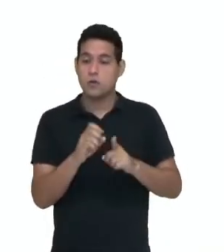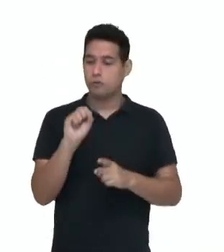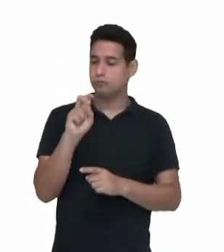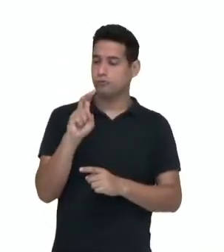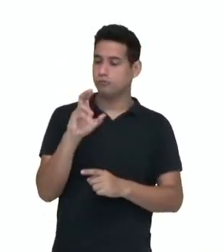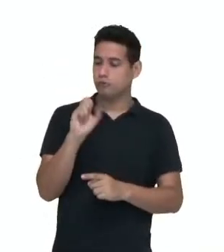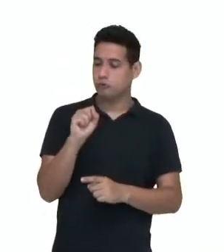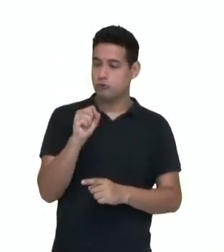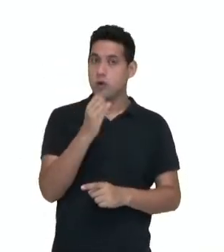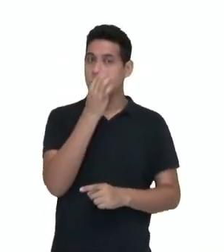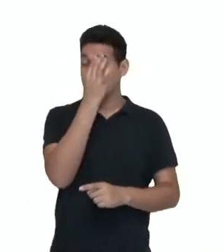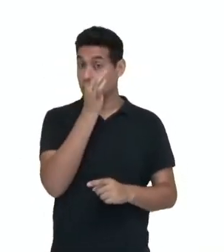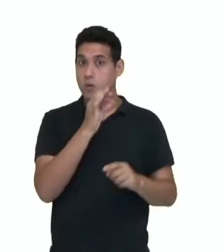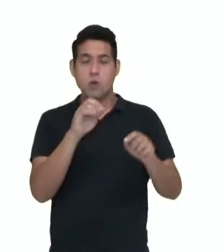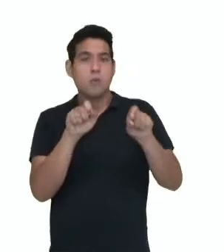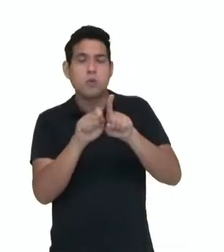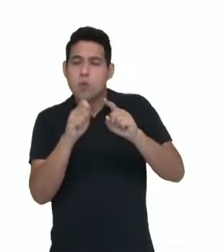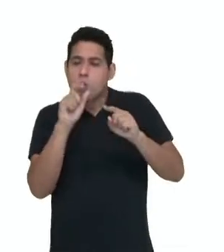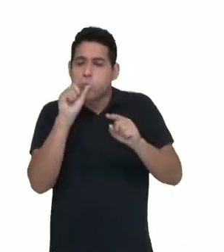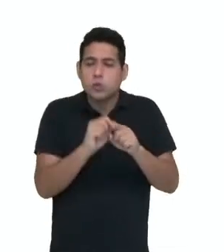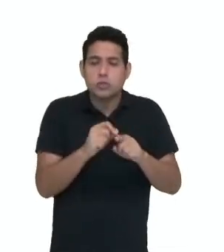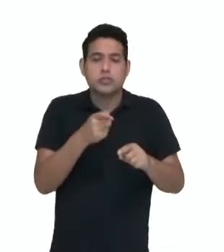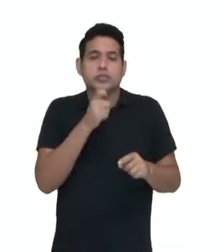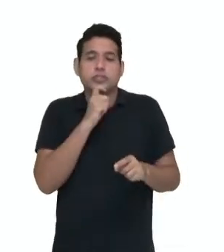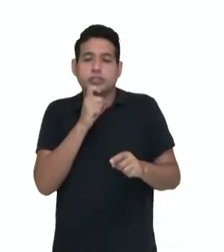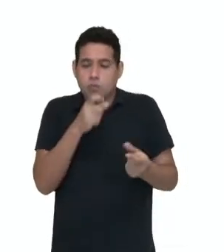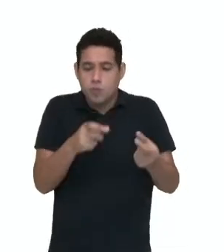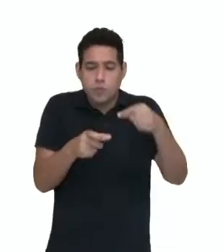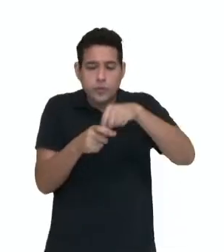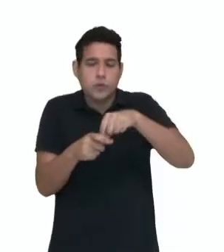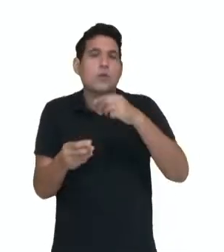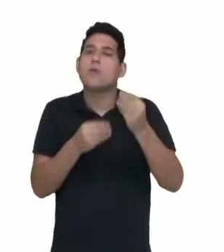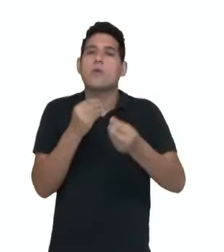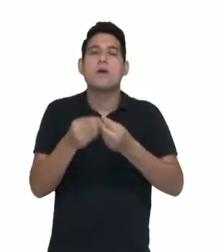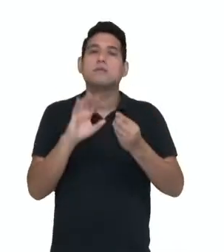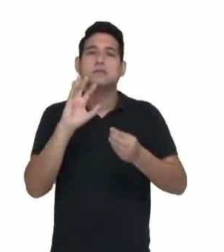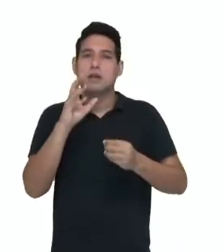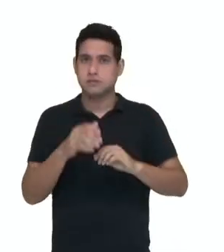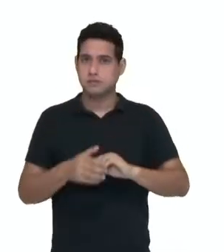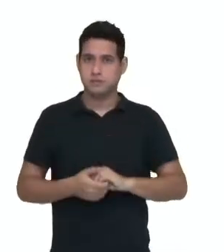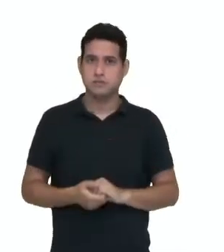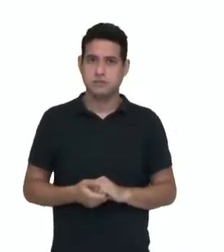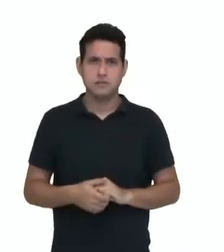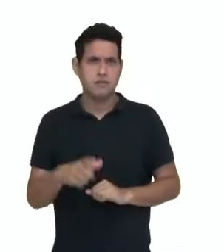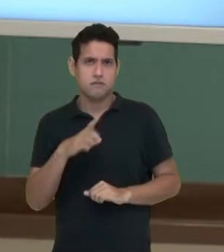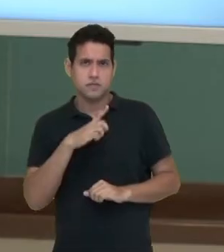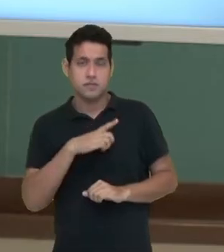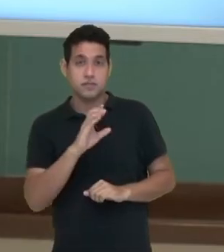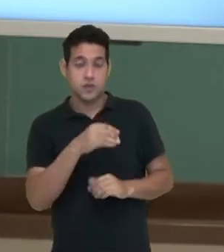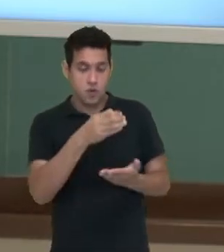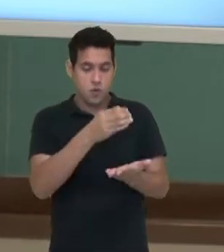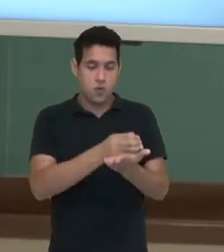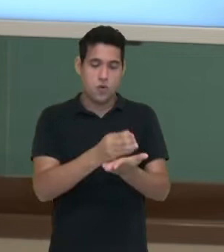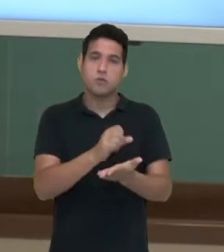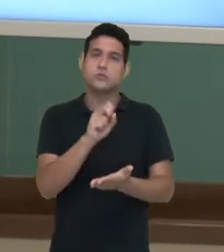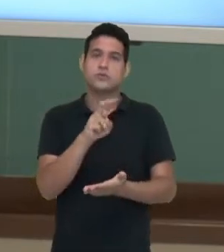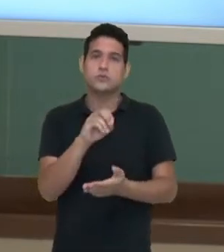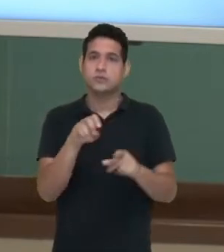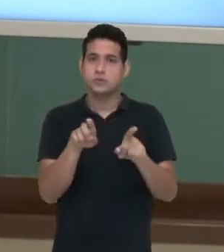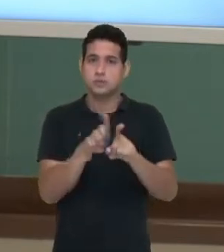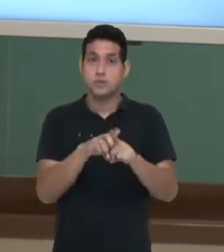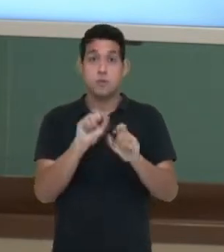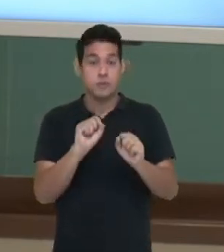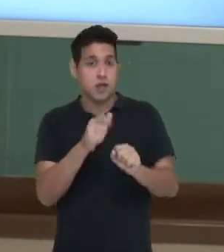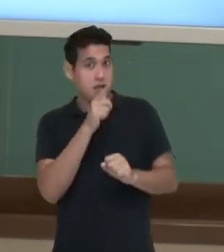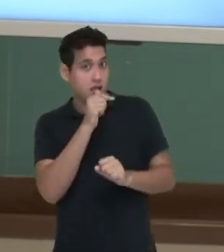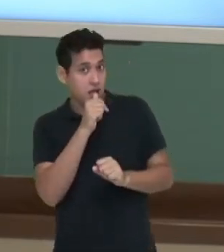suco quando colocamos cubo de gelo dentro dele? Isso mesmo, o que vai acontecer? Você tem ali o copo de um suco, pode ser de